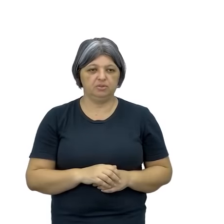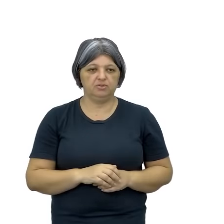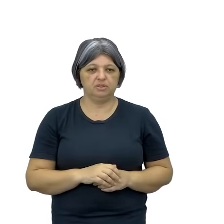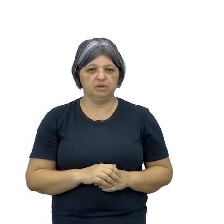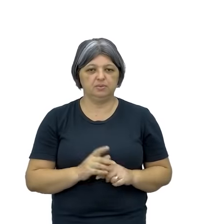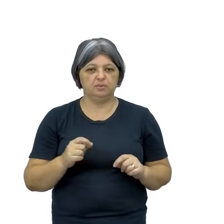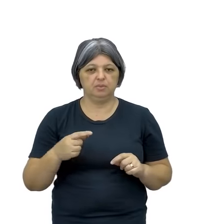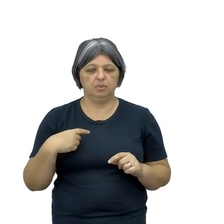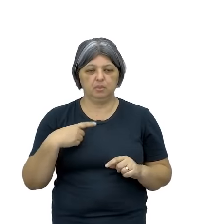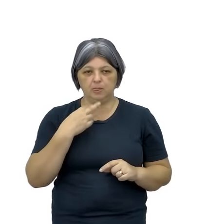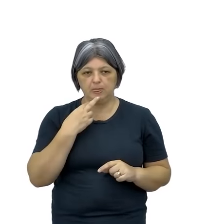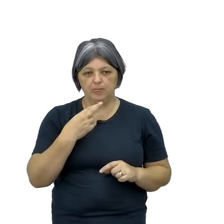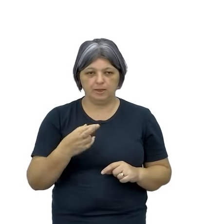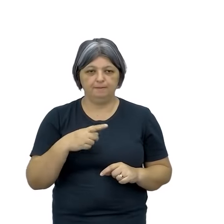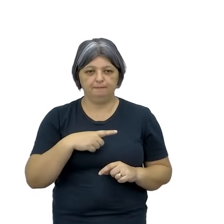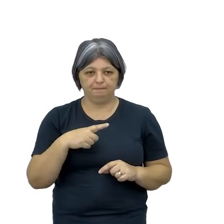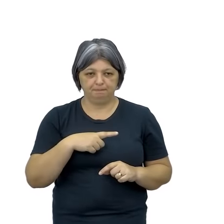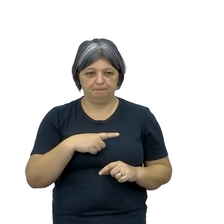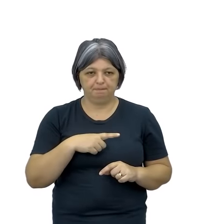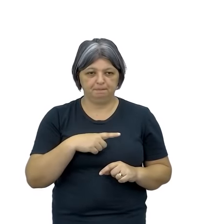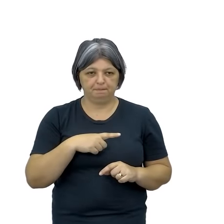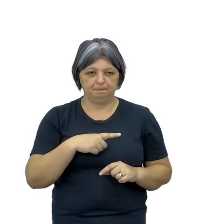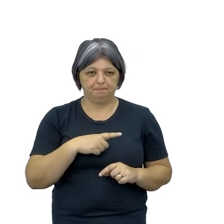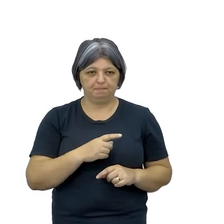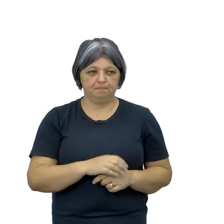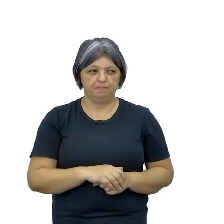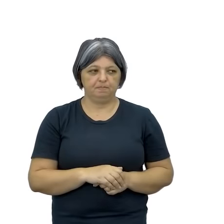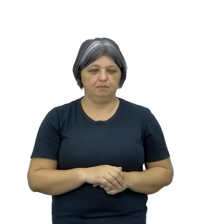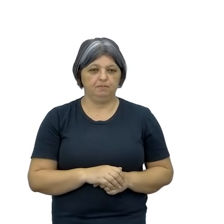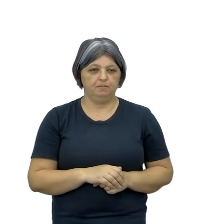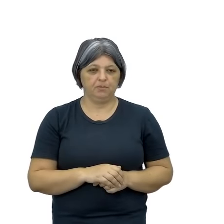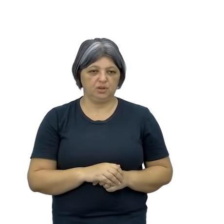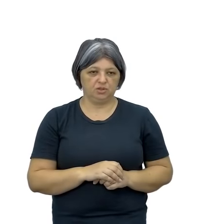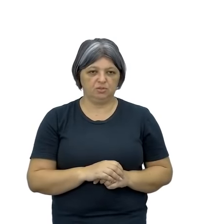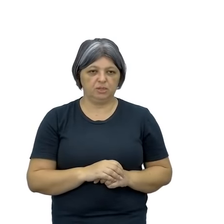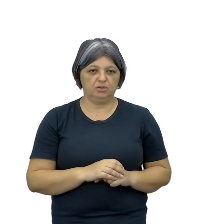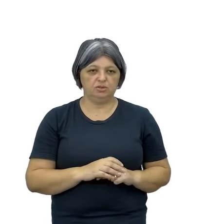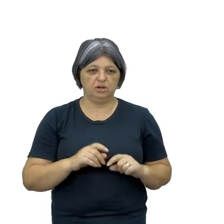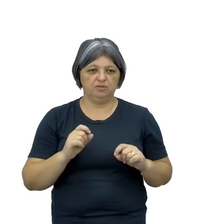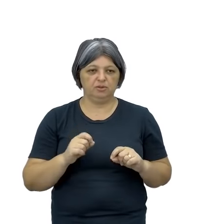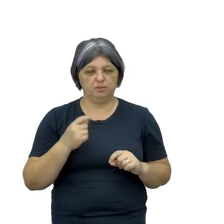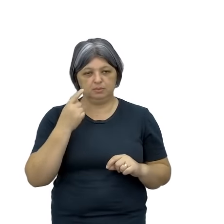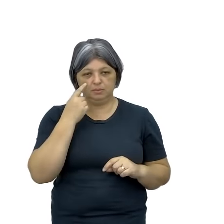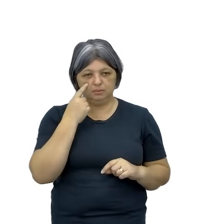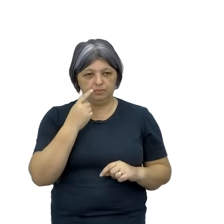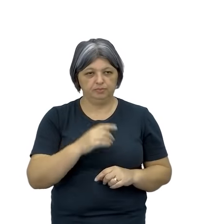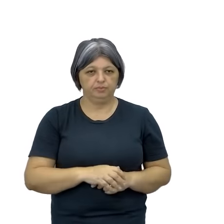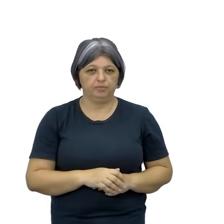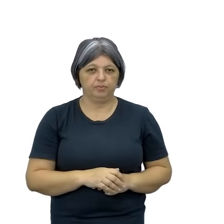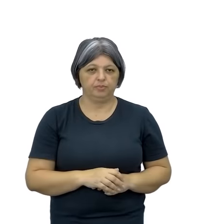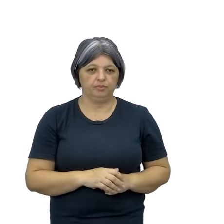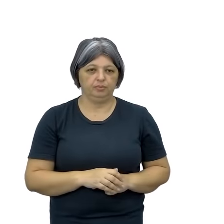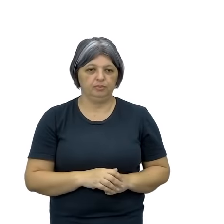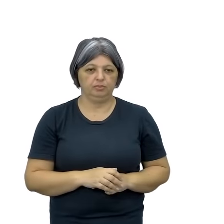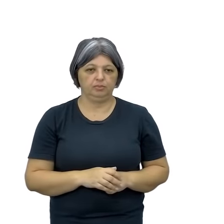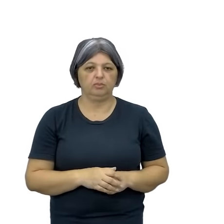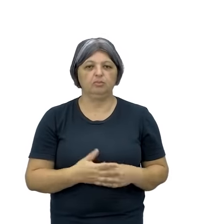posso aqui entrar nos resultados iniciais, né, vou até pôr o óculos aqui, porque a tela ficou um pouquinho